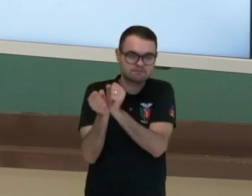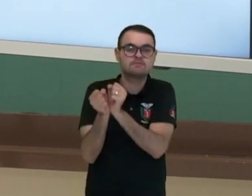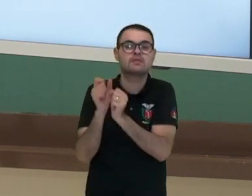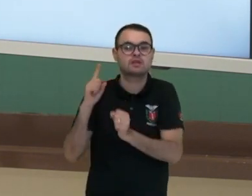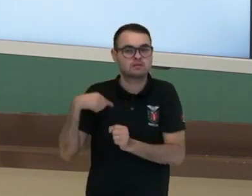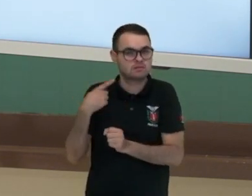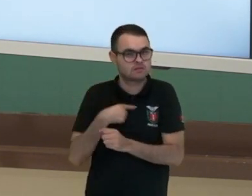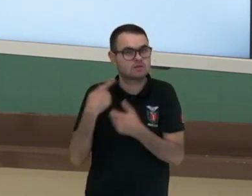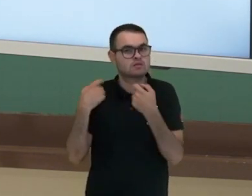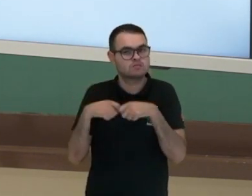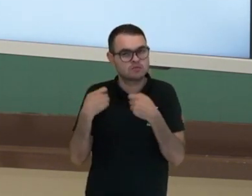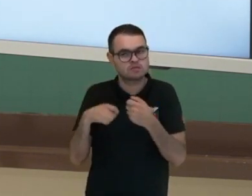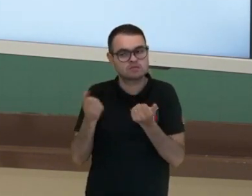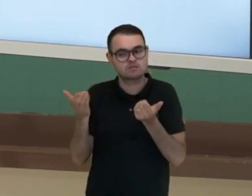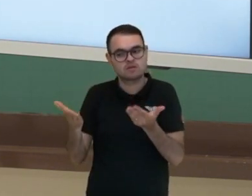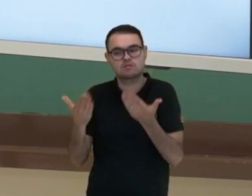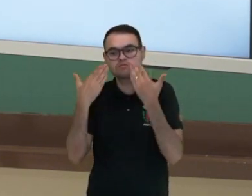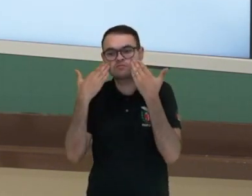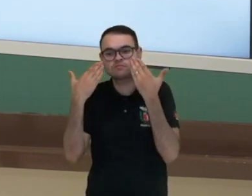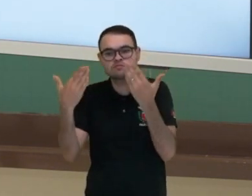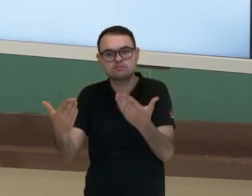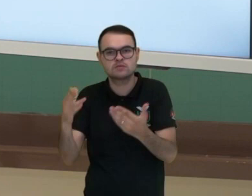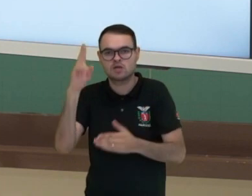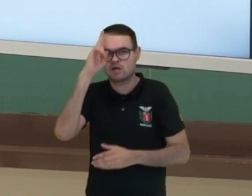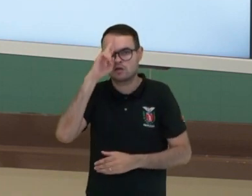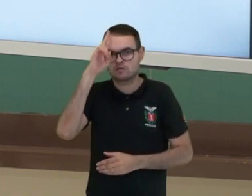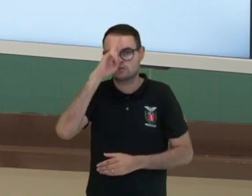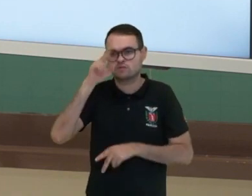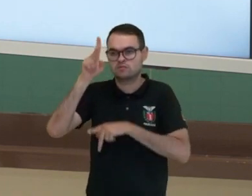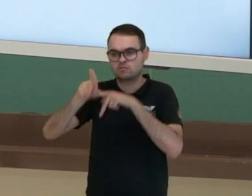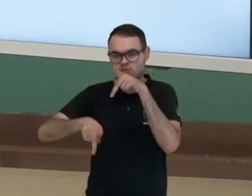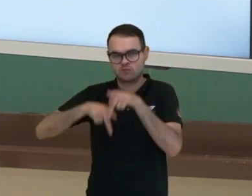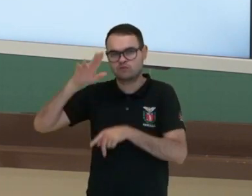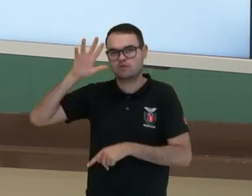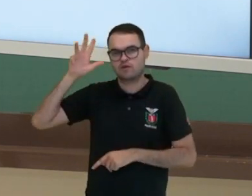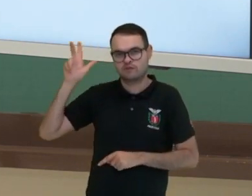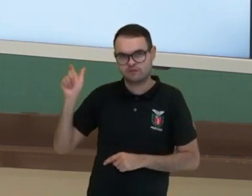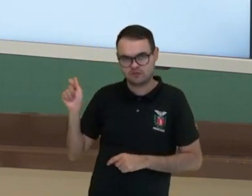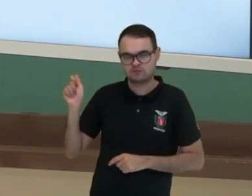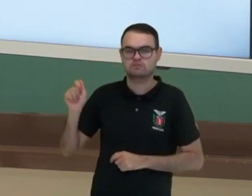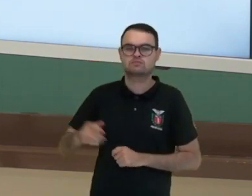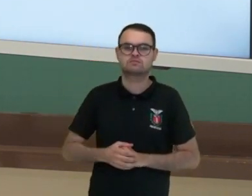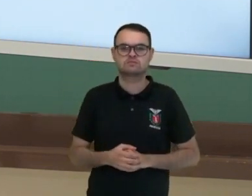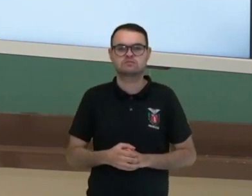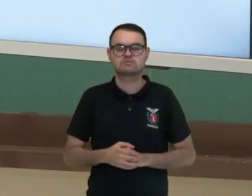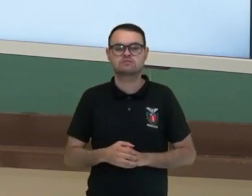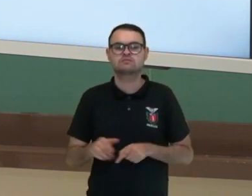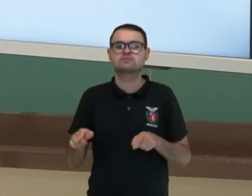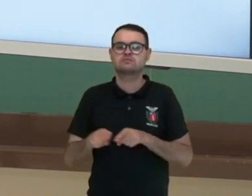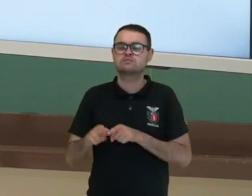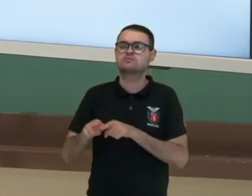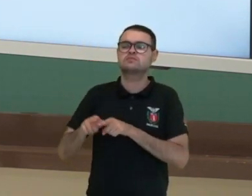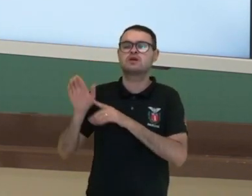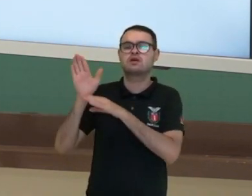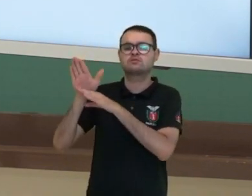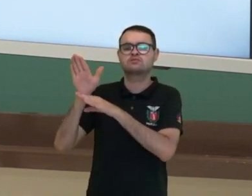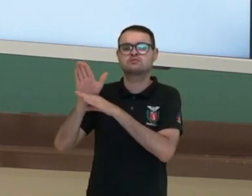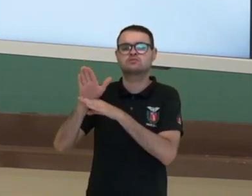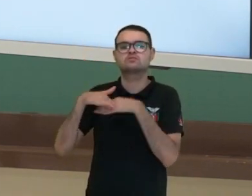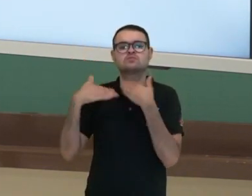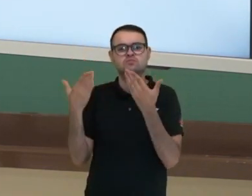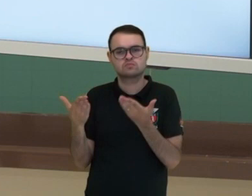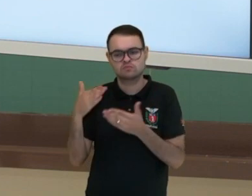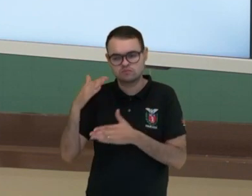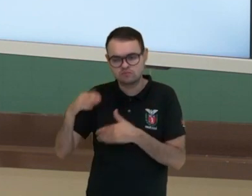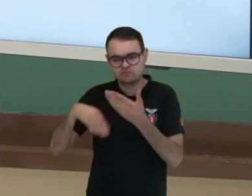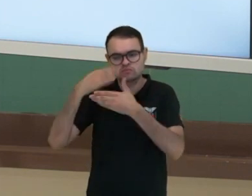precisa visibilizar a história dos povos africanos. E ela ajuda, portanto, a história ajuda, portanto, a